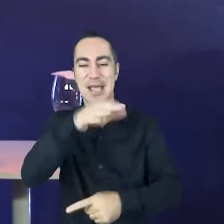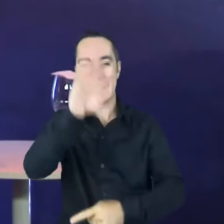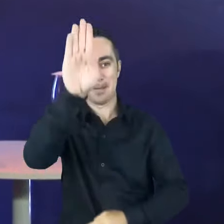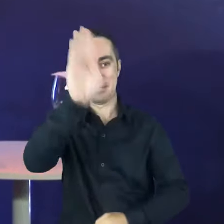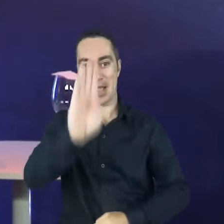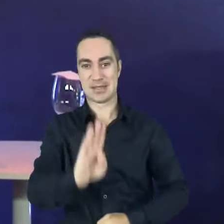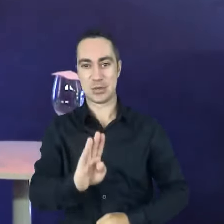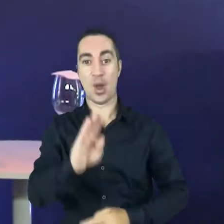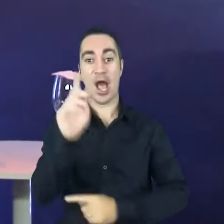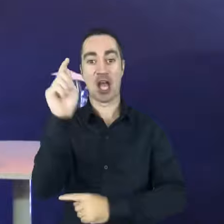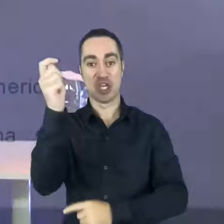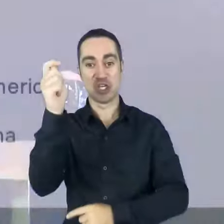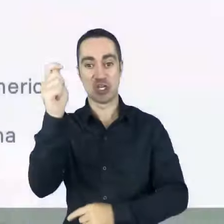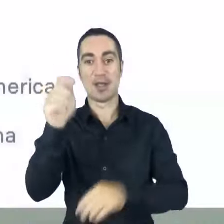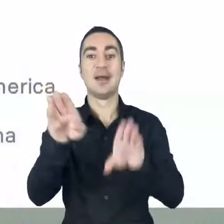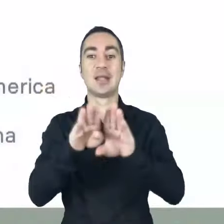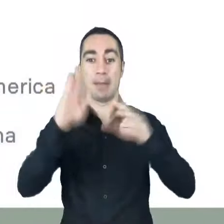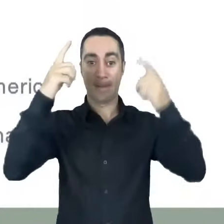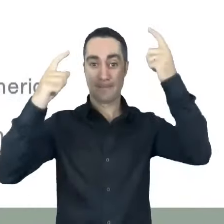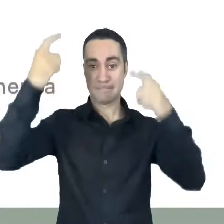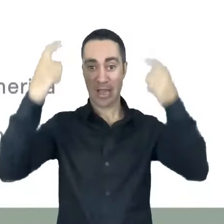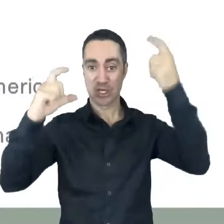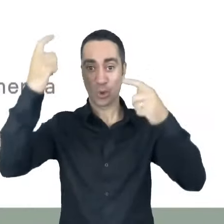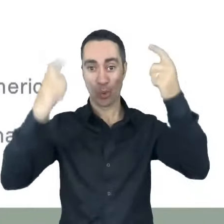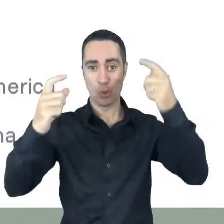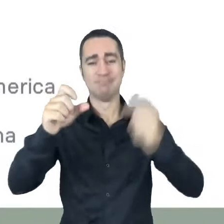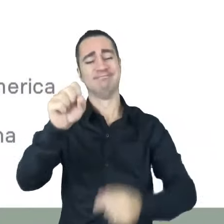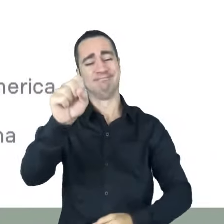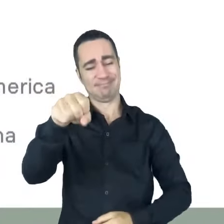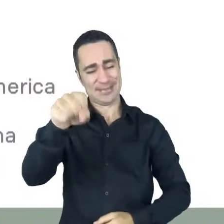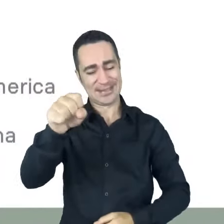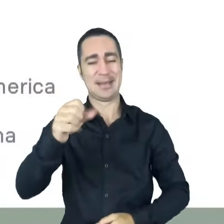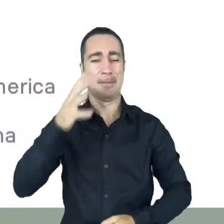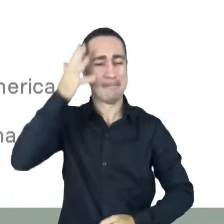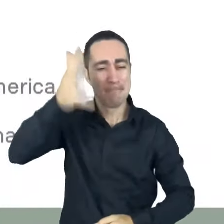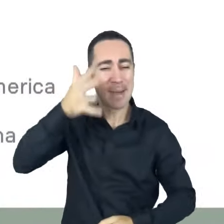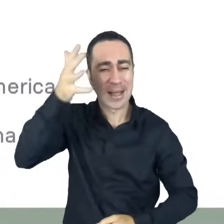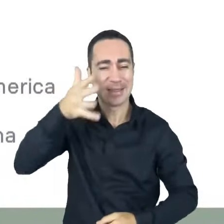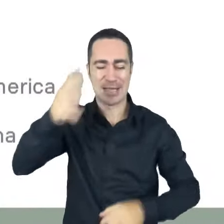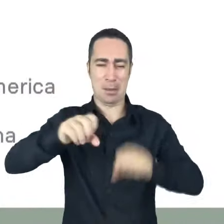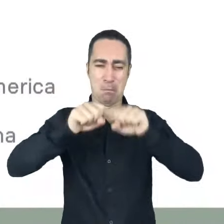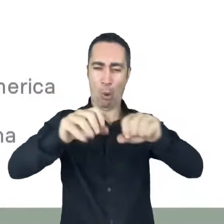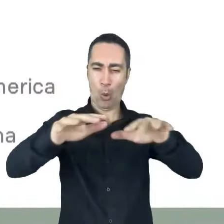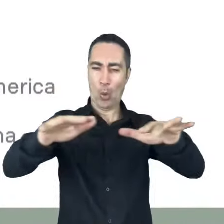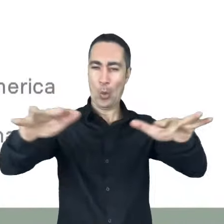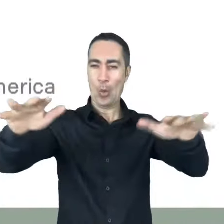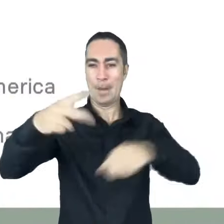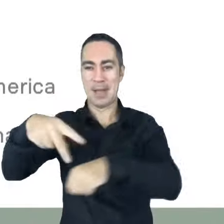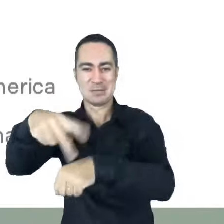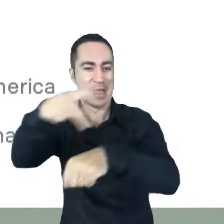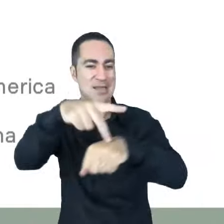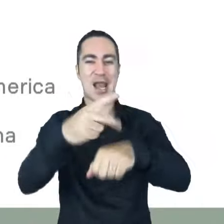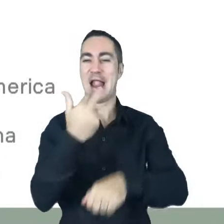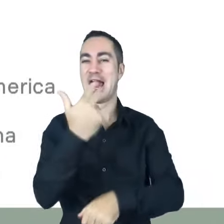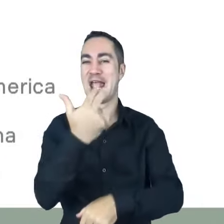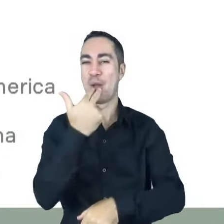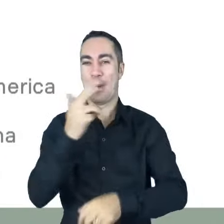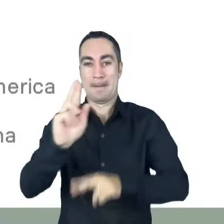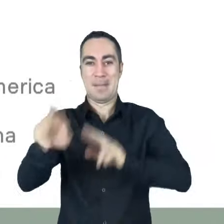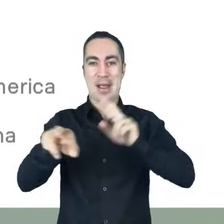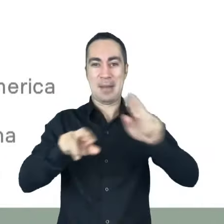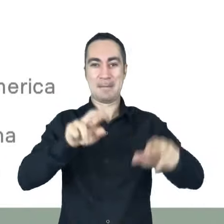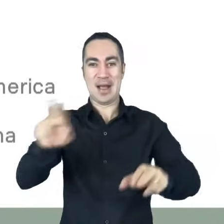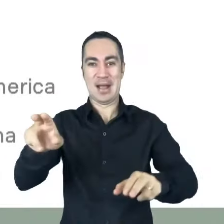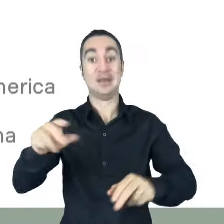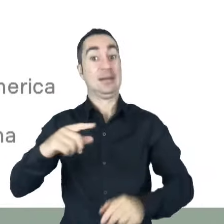no México. Sim, Sustainable Talks é poliglota hoje. Então, aqui a gente conta com a participação